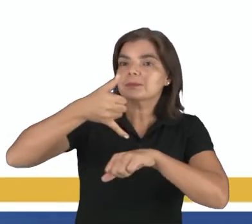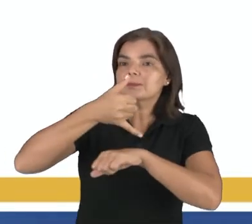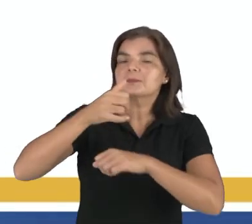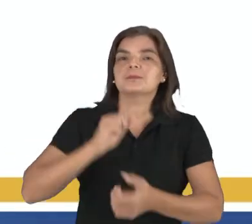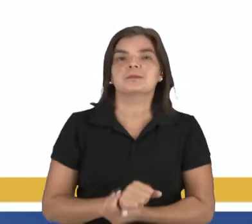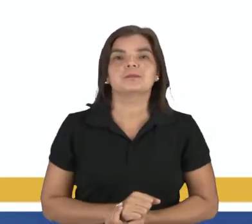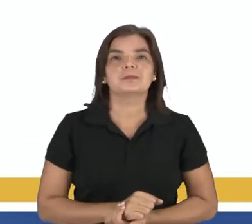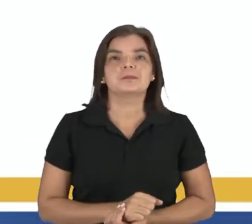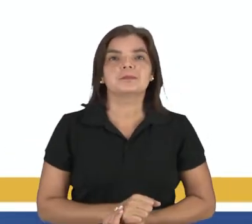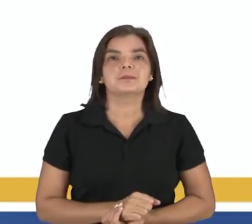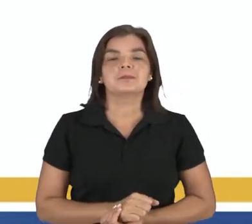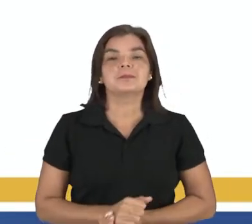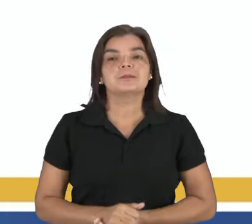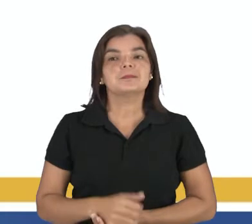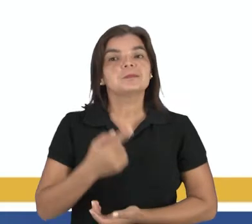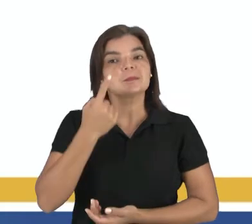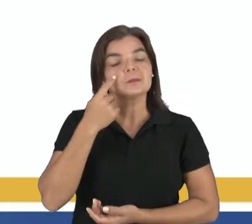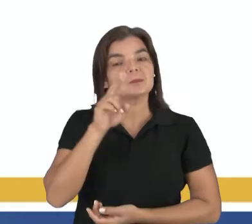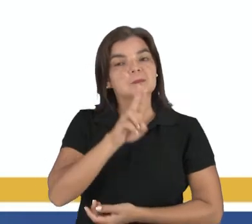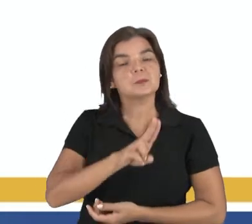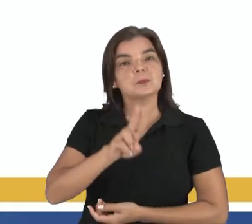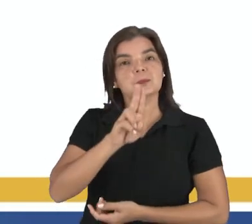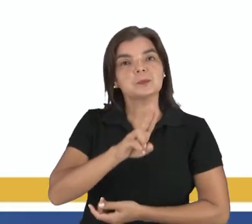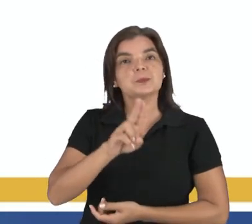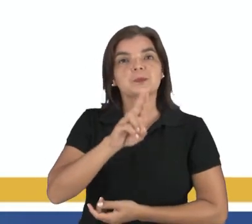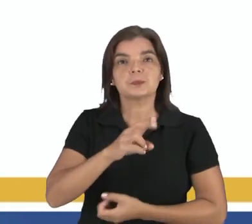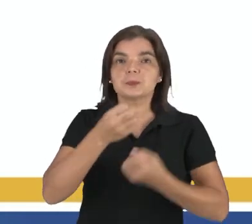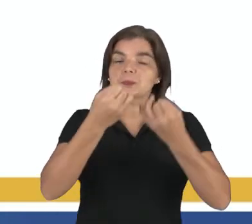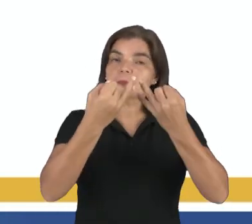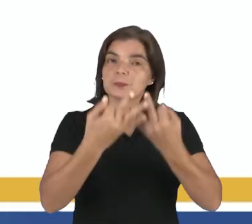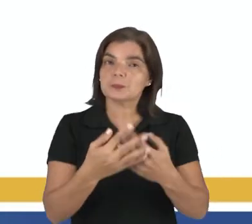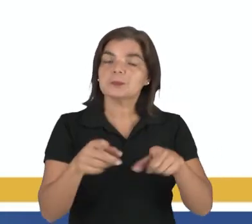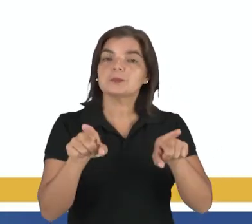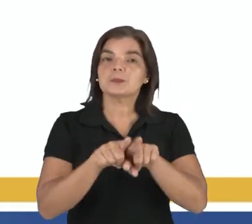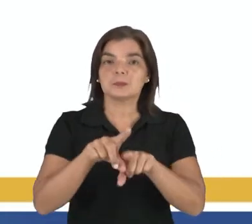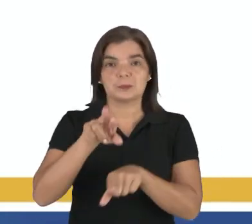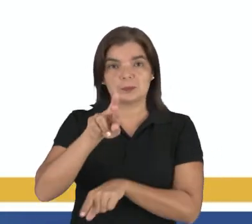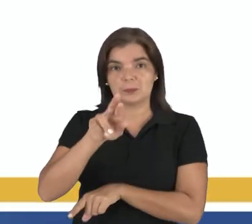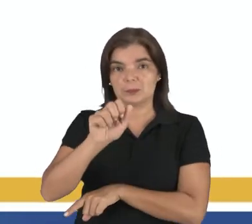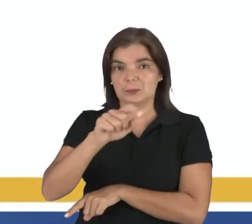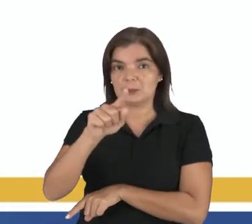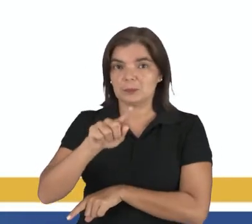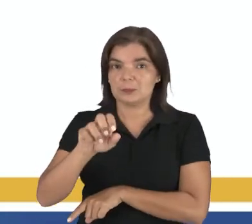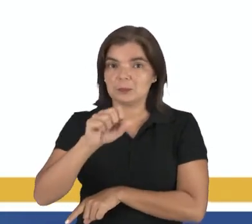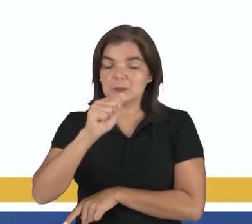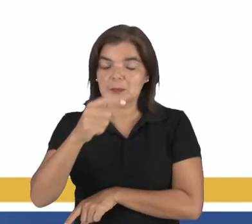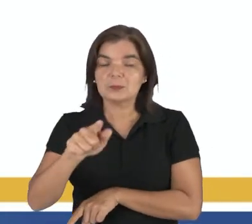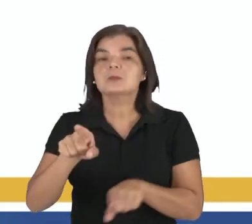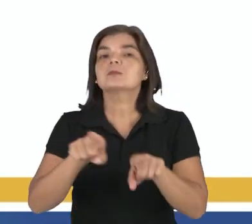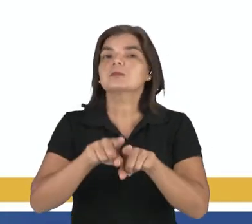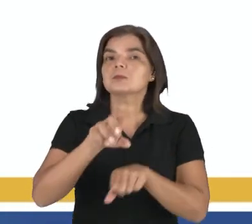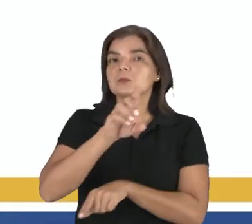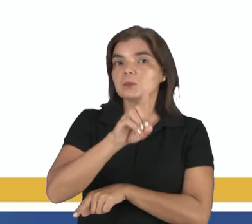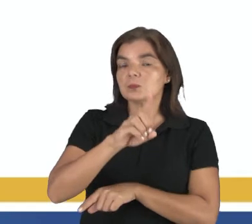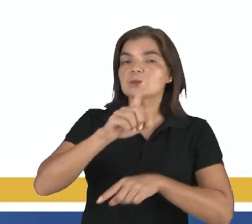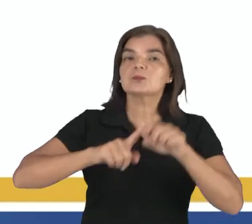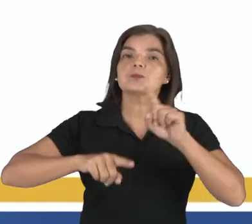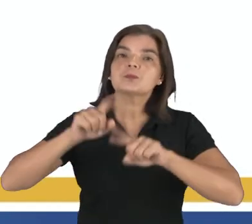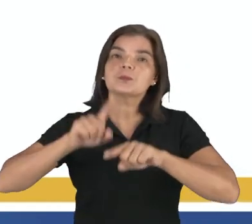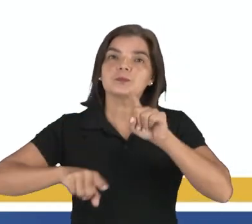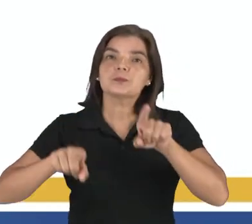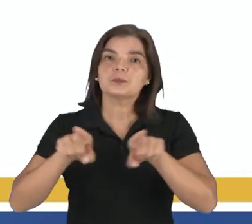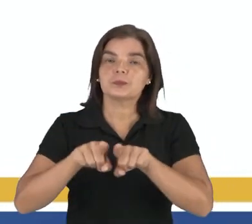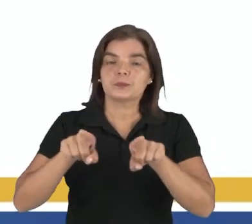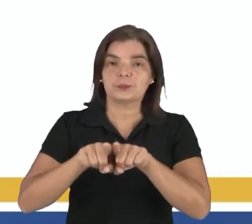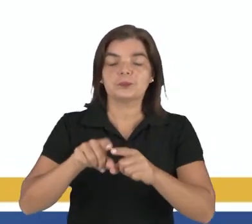óleo. Então, utilizando aí o conceito de razão dado a densidade de um material, que